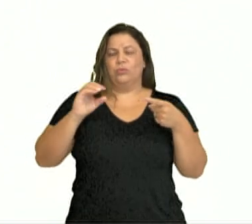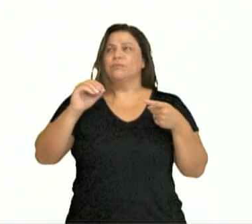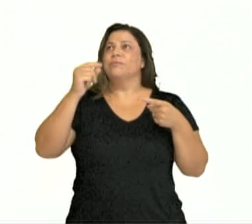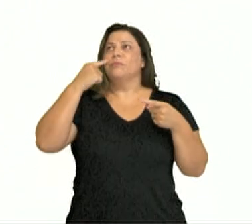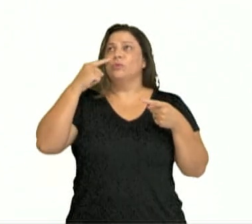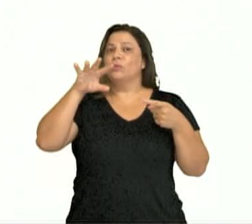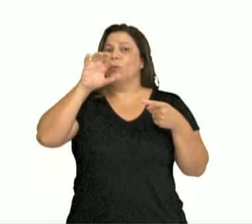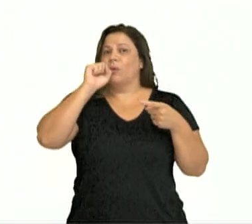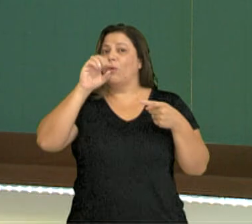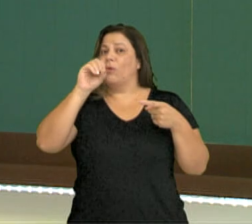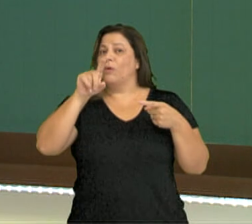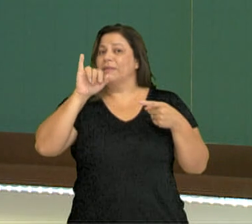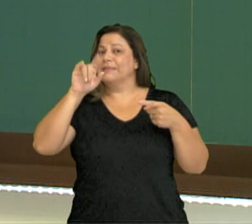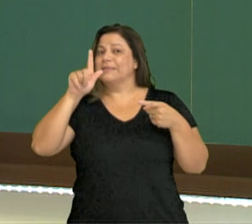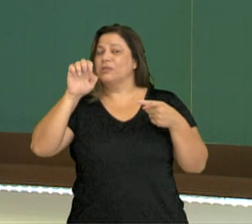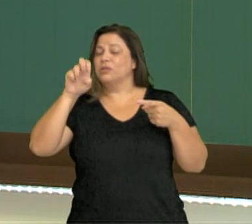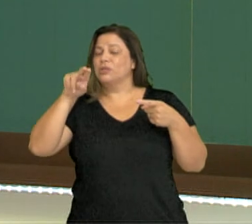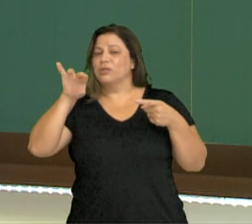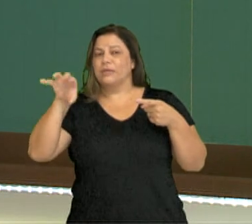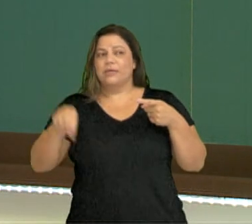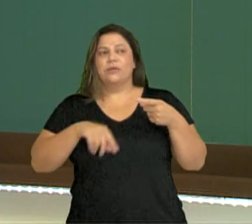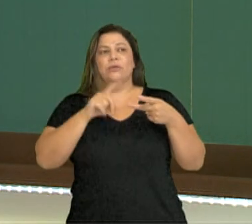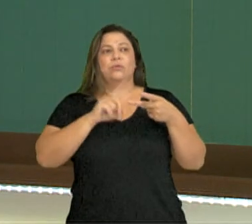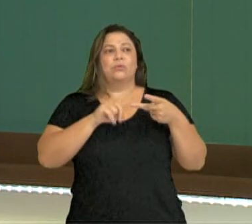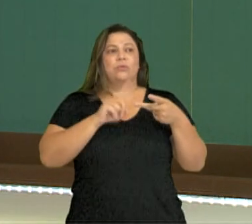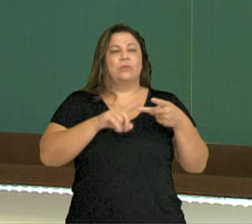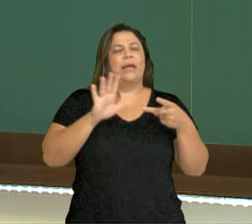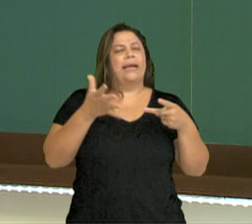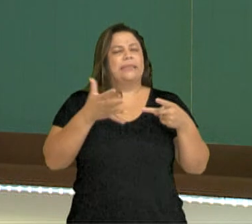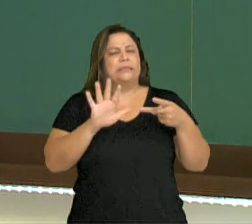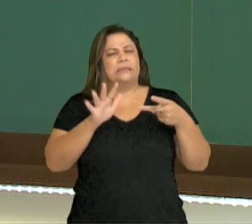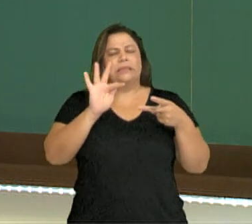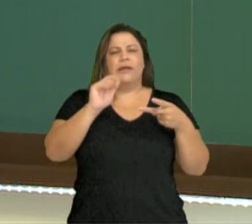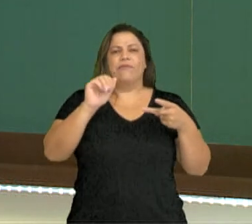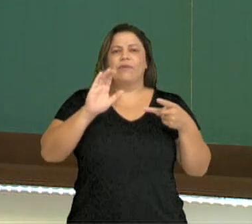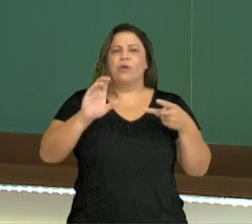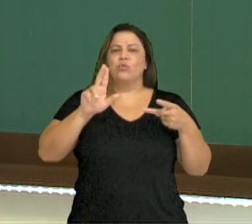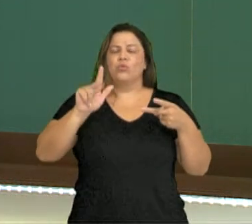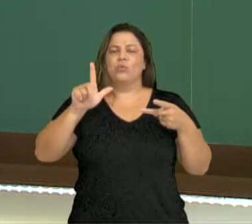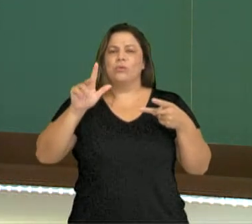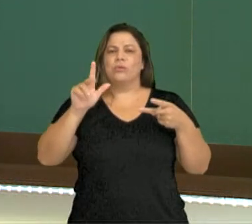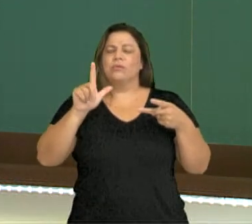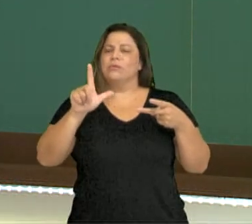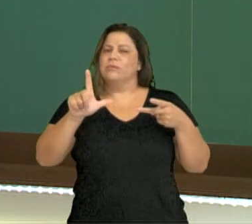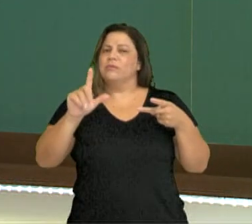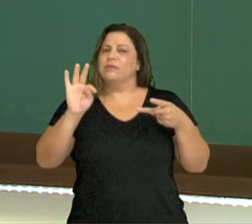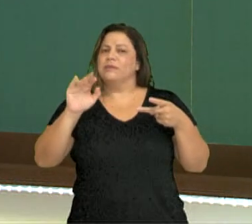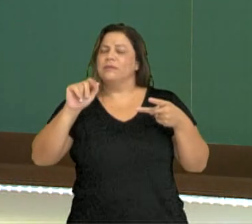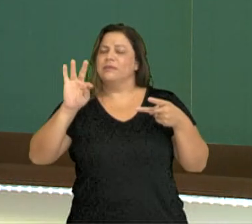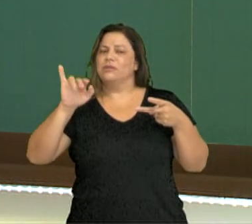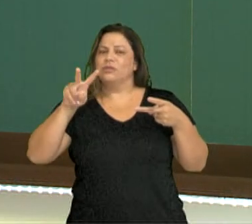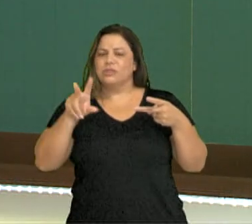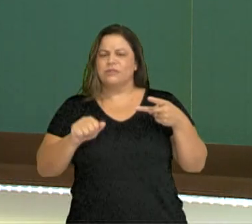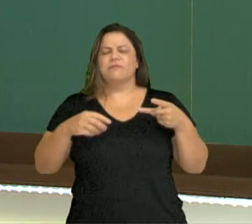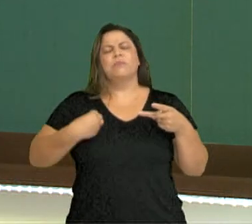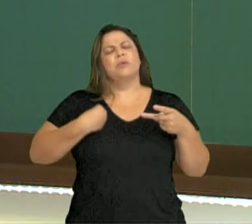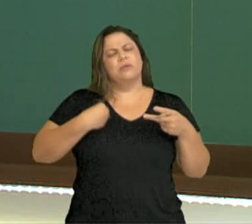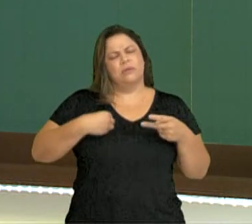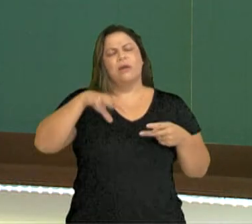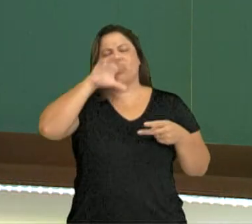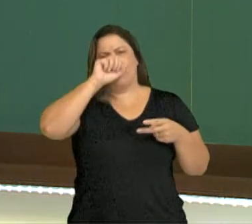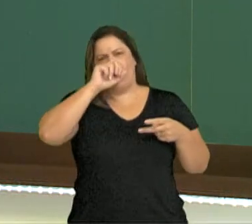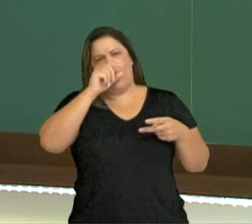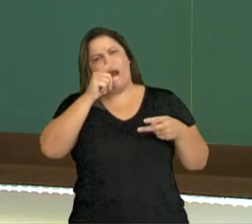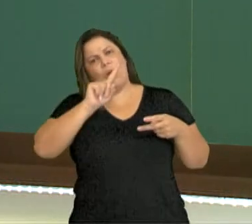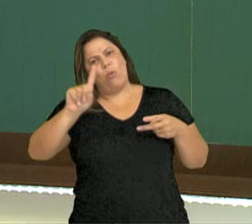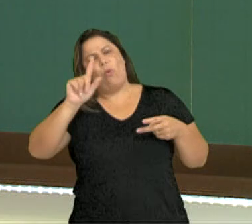anaeróbias podem ser facultativas ou obrigatórias. Facultativas podem sobreviver na presença ou na ausência do oxigênio, então neste